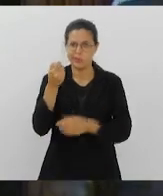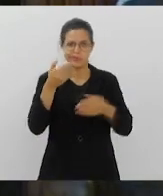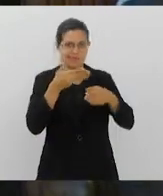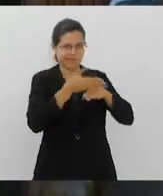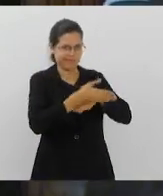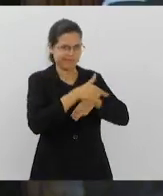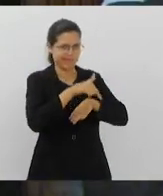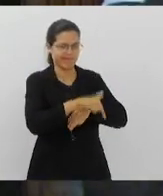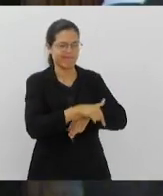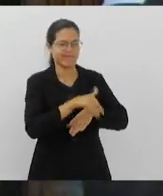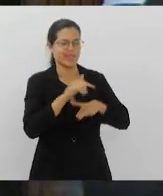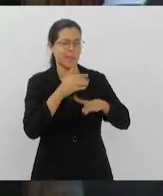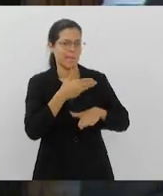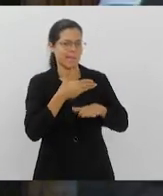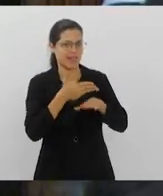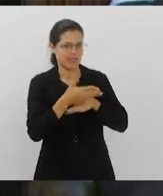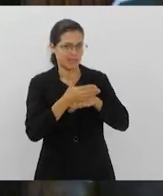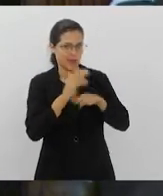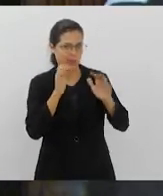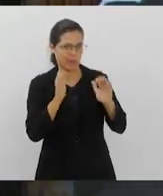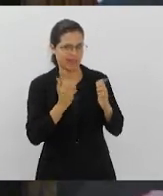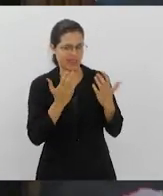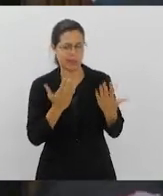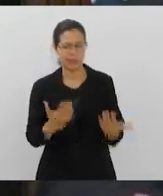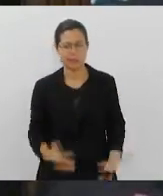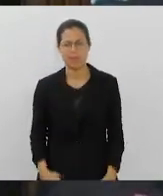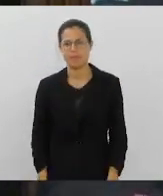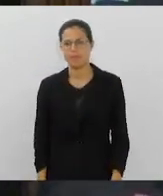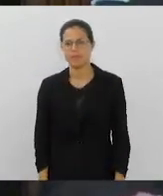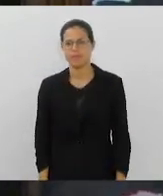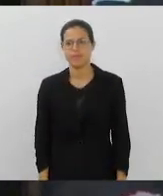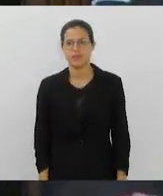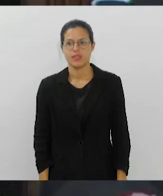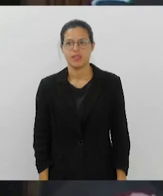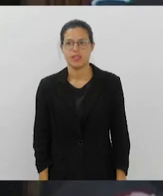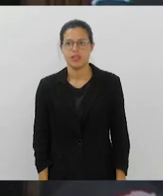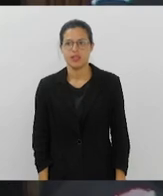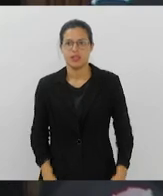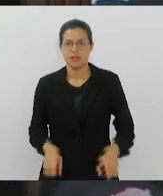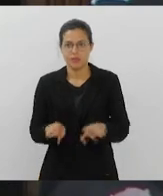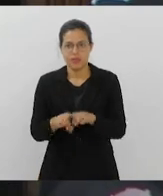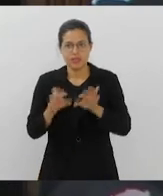nos prestigiar. Sem dúvida nenhuma, eu quero saudar primeiro